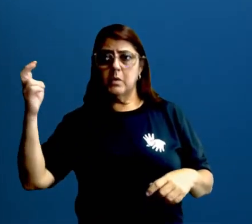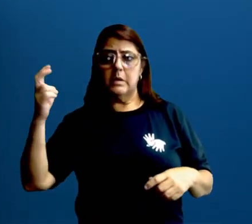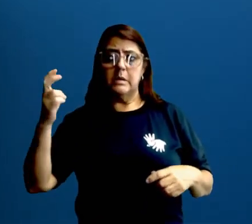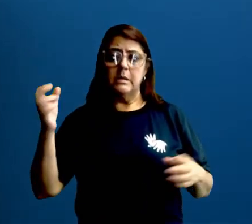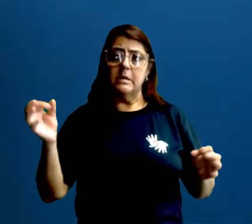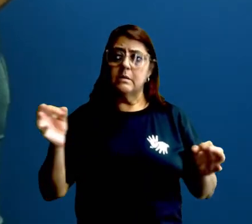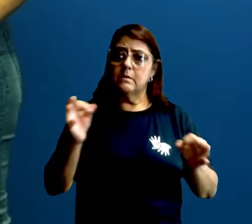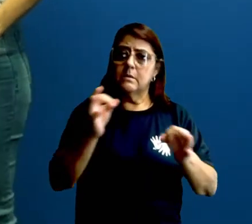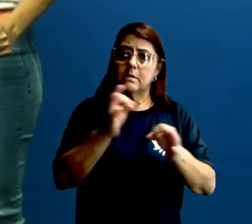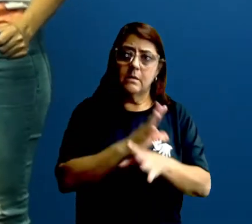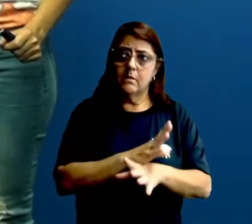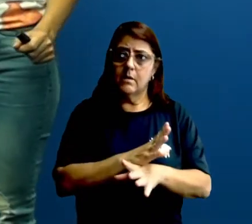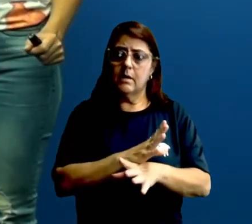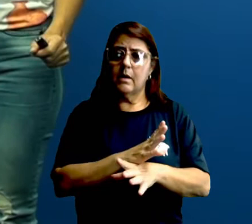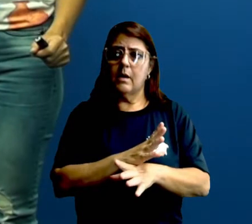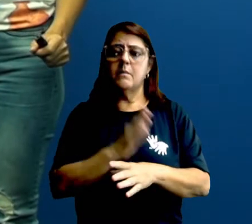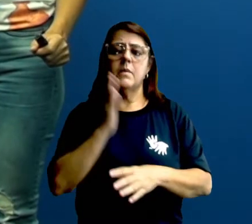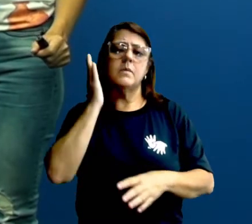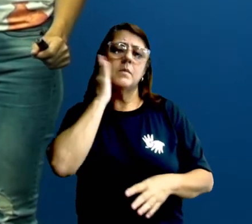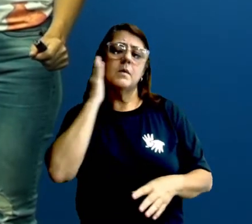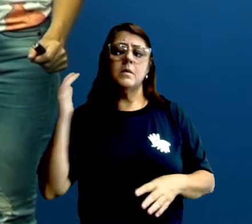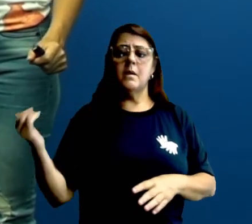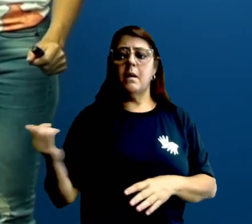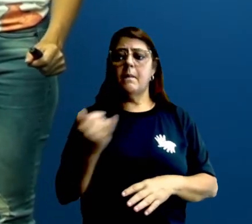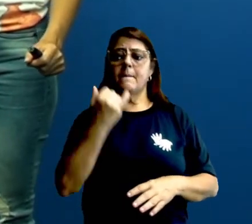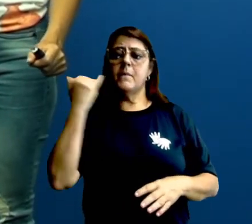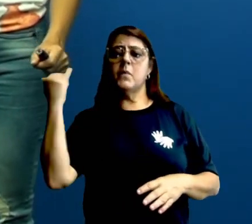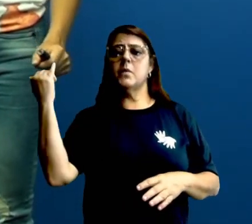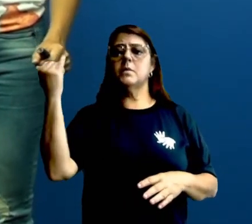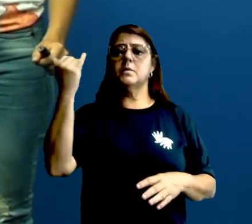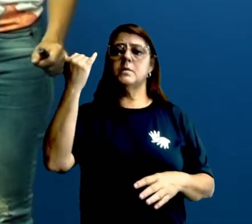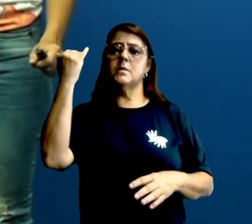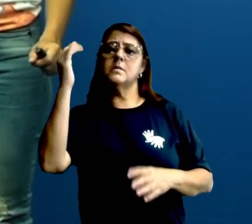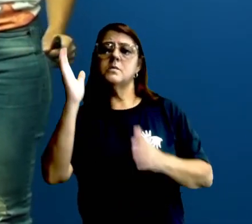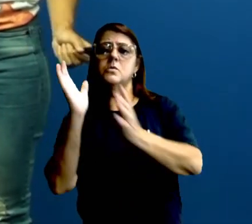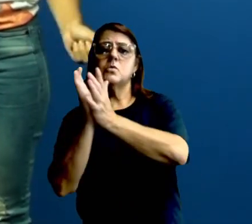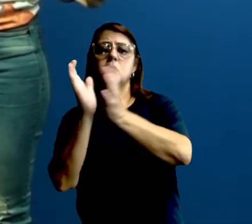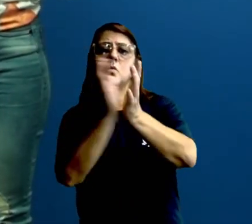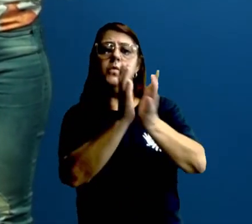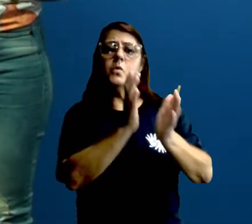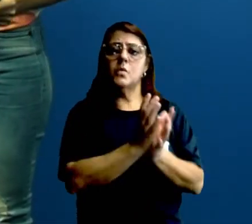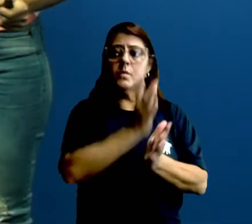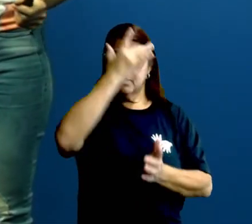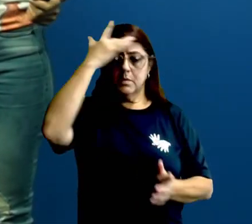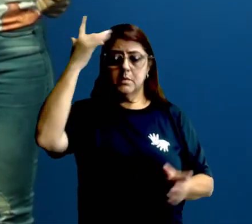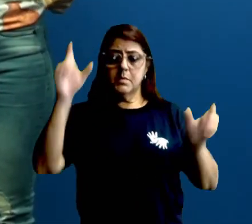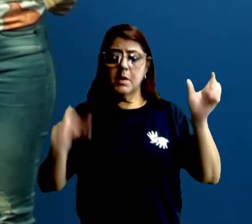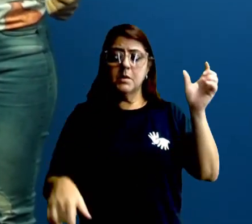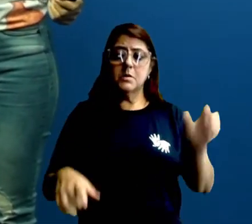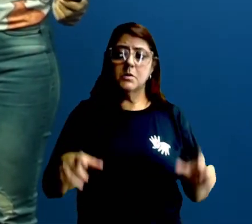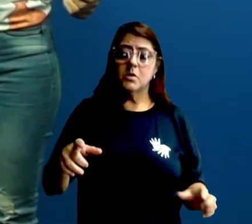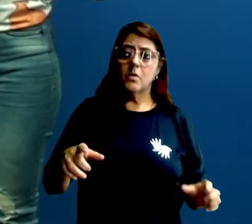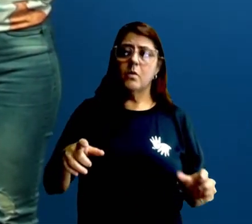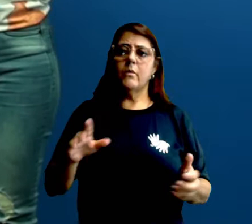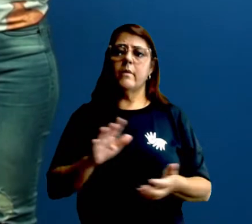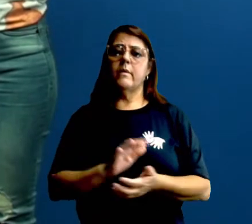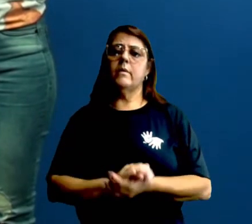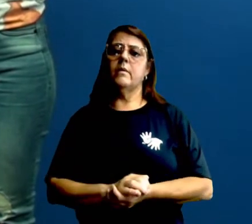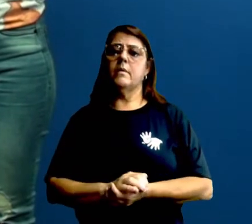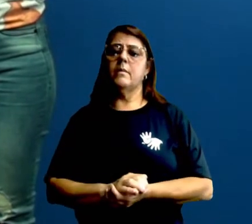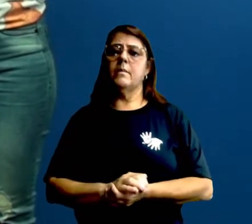não morra é compreender a importância desses grupos ou pessoas